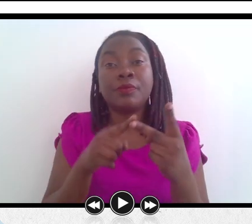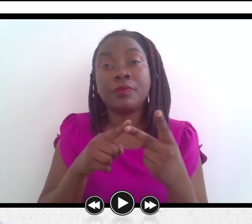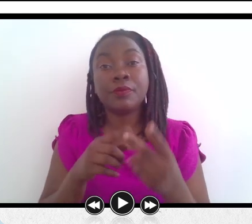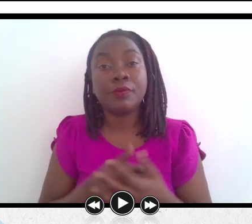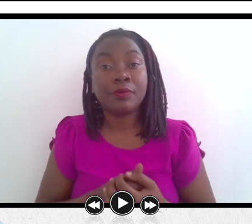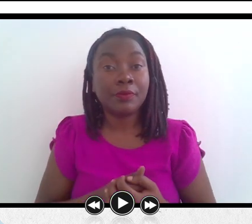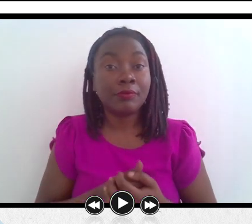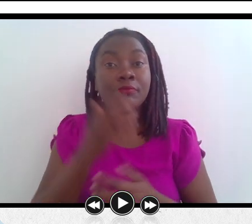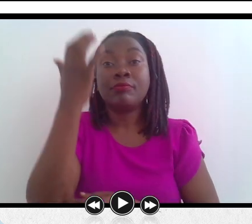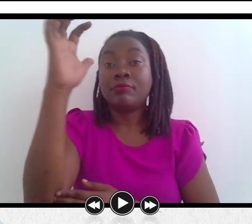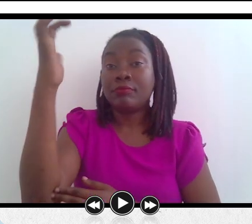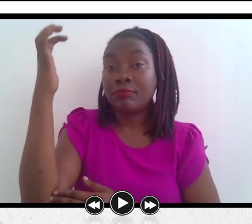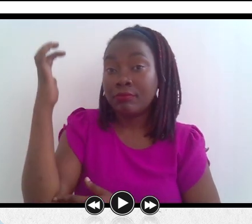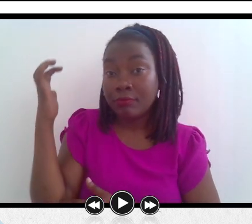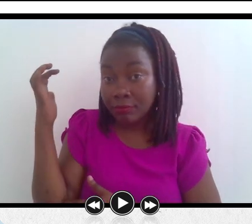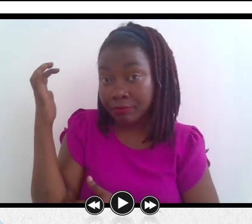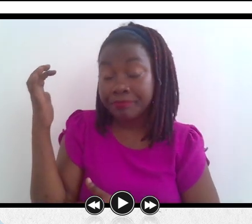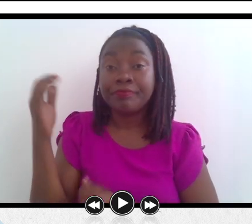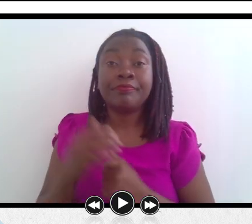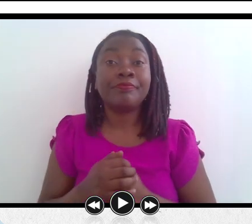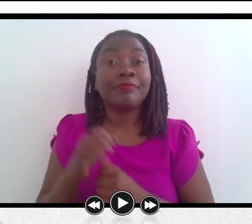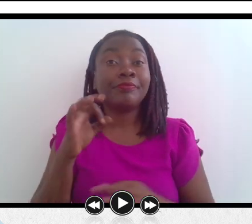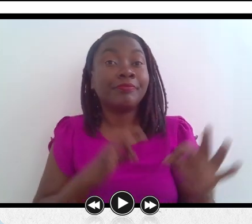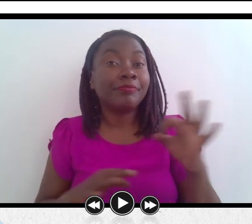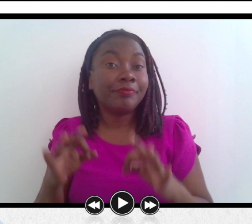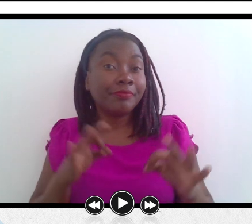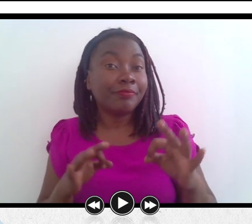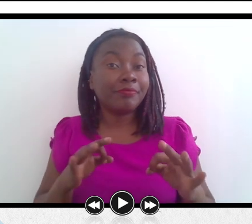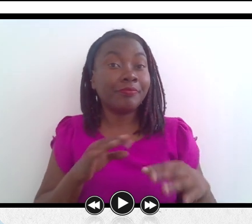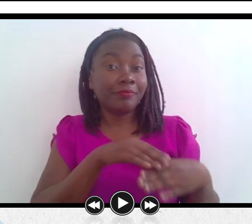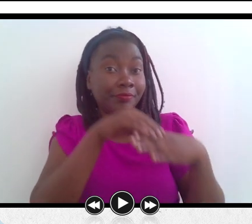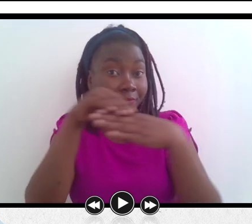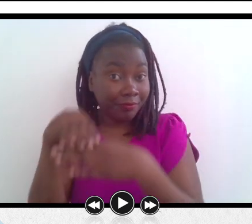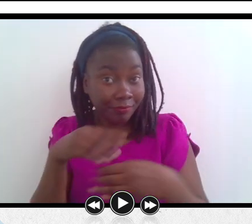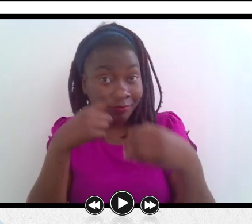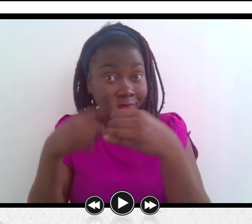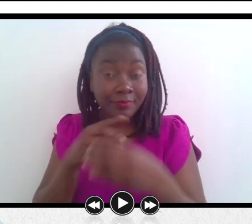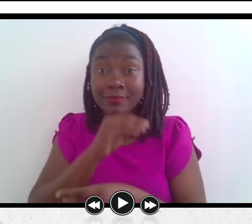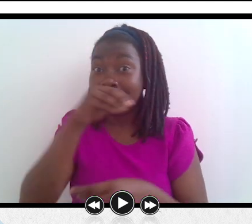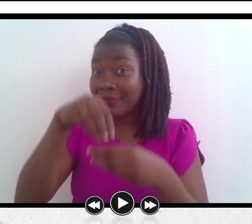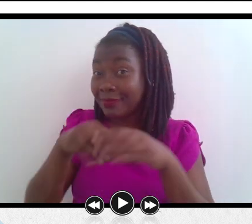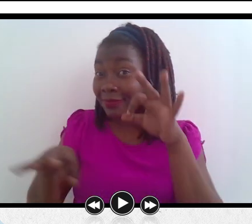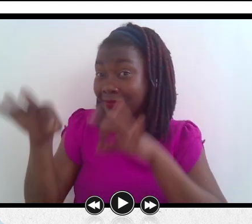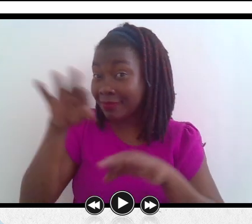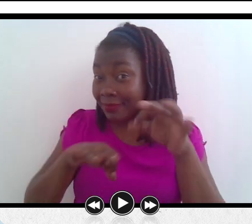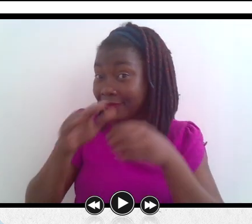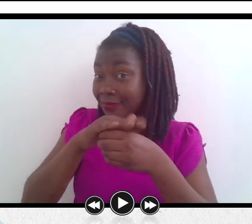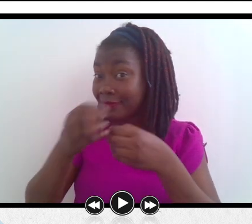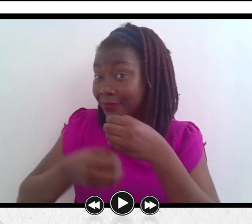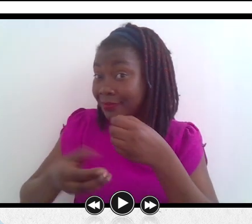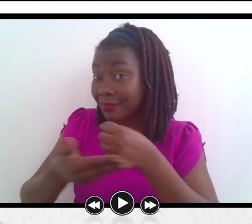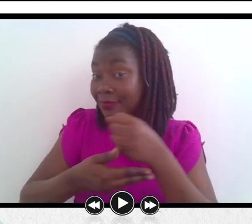de arborização, plano de mobilidade urbana, e dentro dos planos de saneamento básico